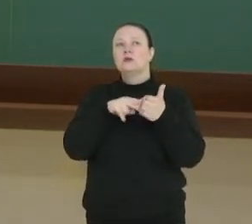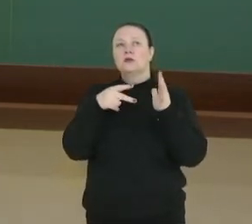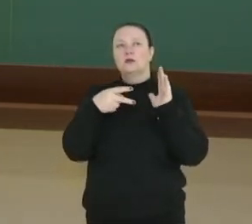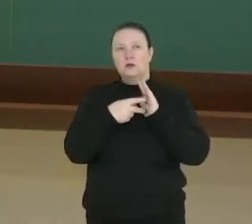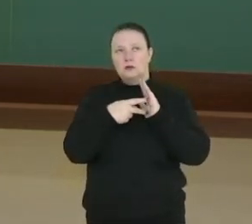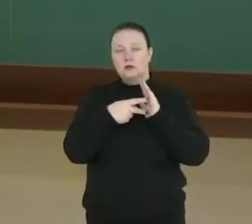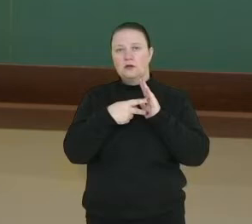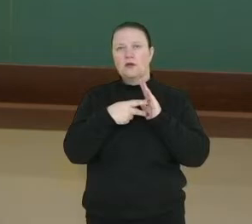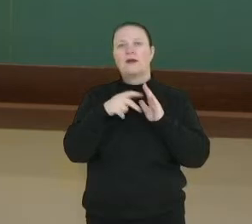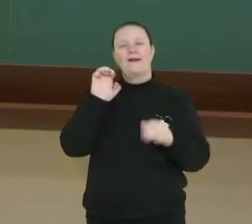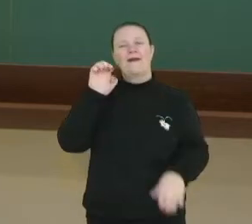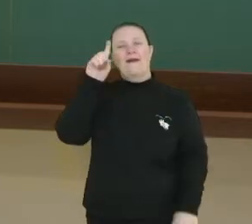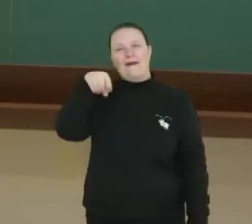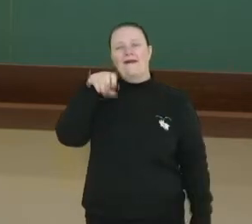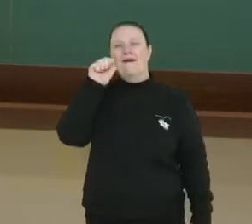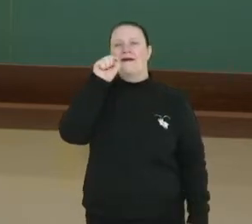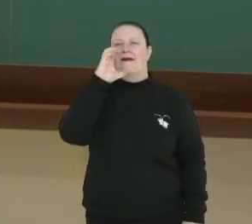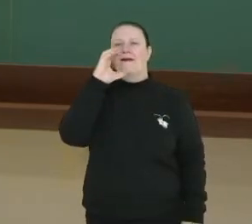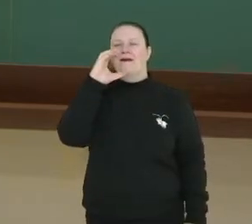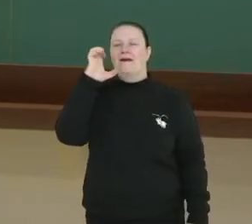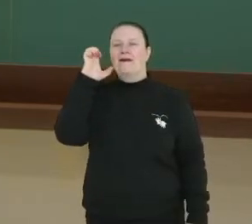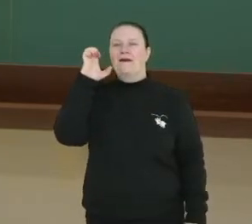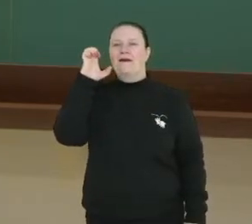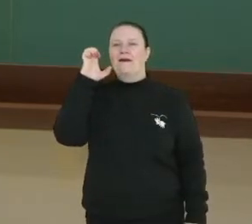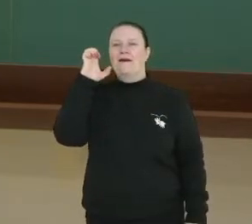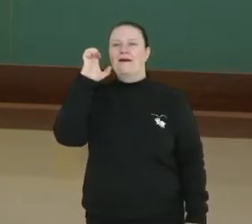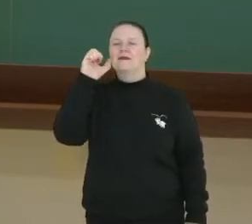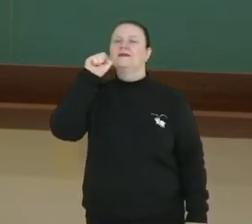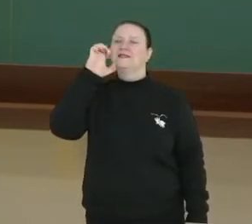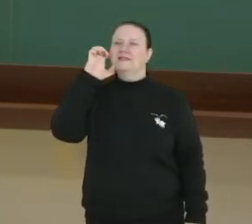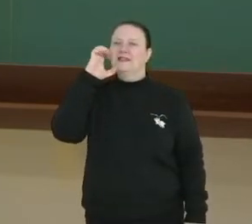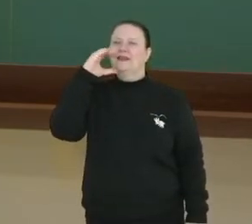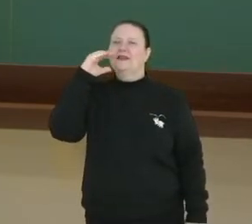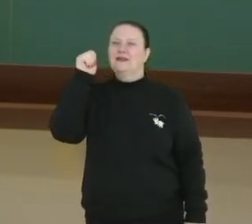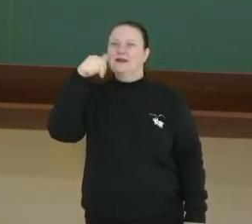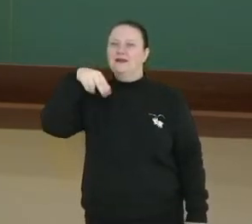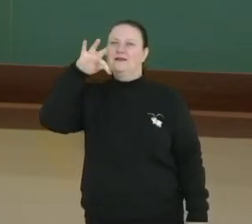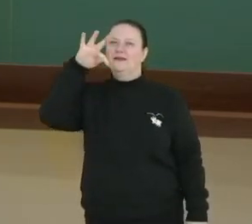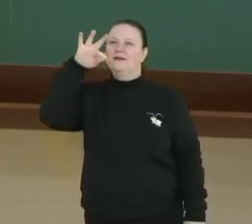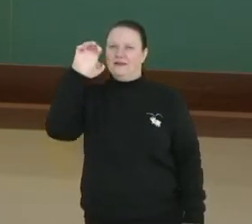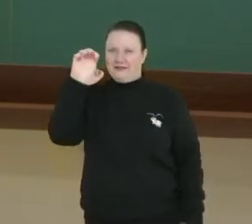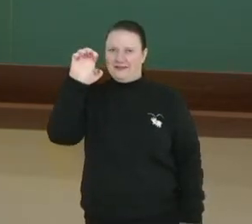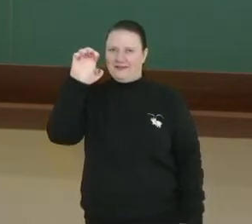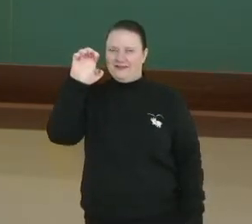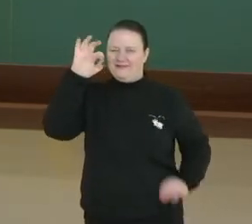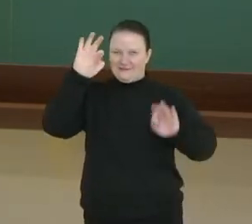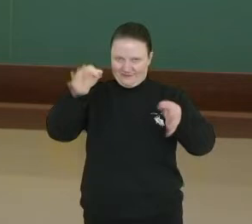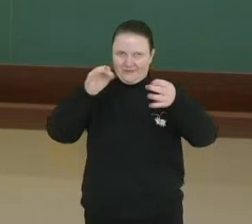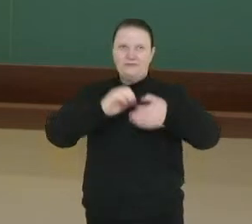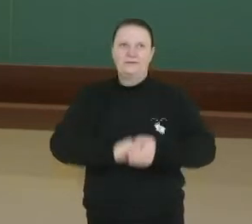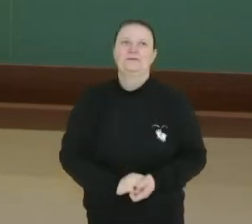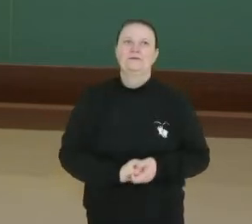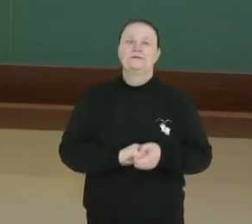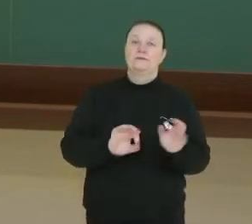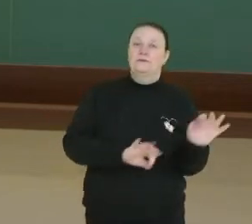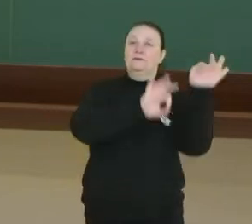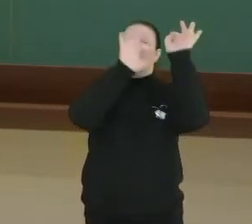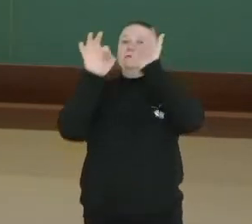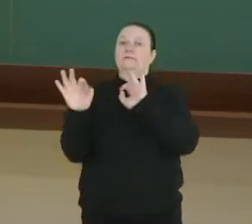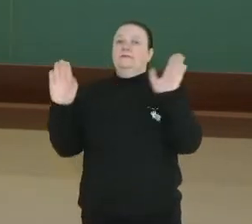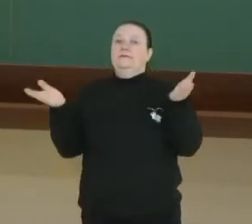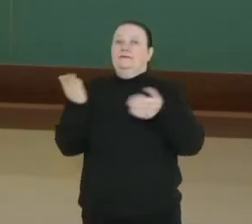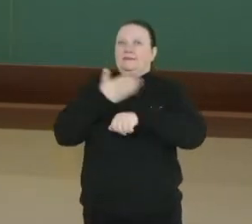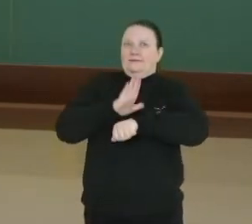Portanto, podemos afirmar que essa reta vai ser secante à circunferência. Tranquilo, gente? Então vamos lá praticar